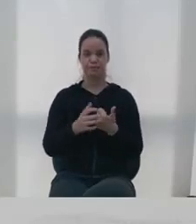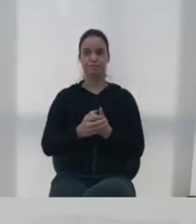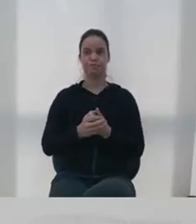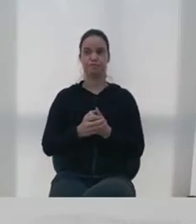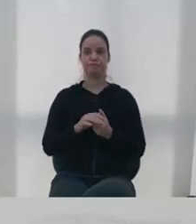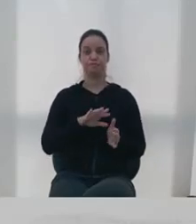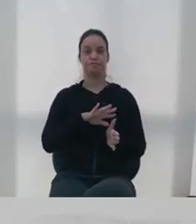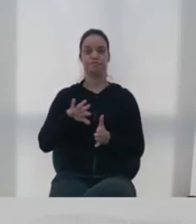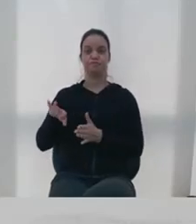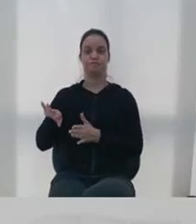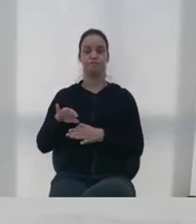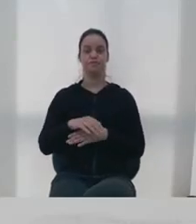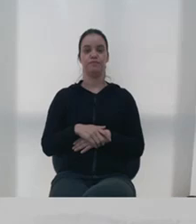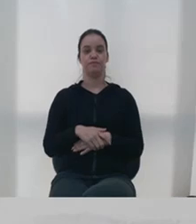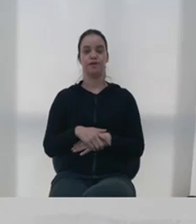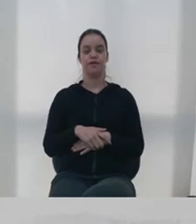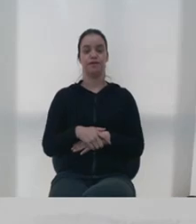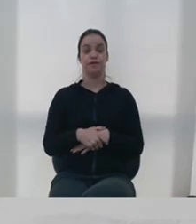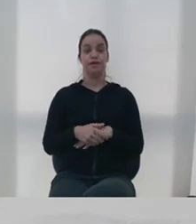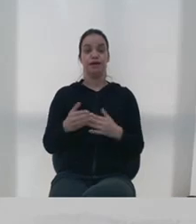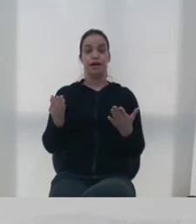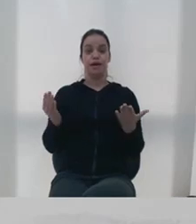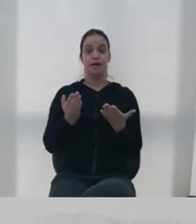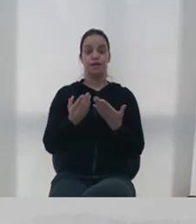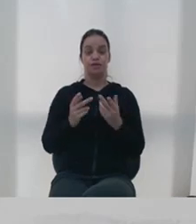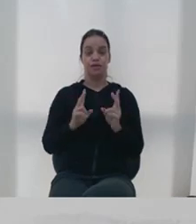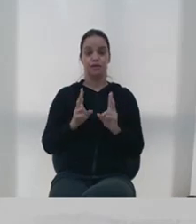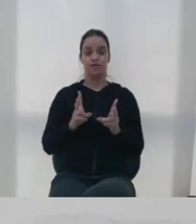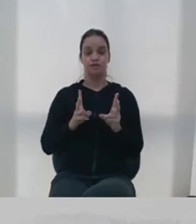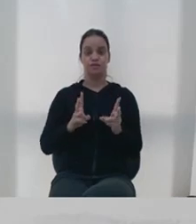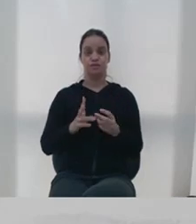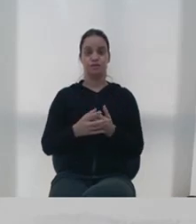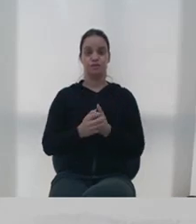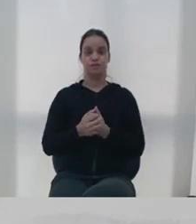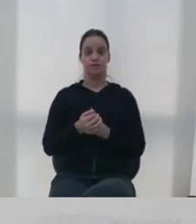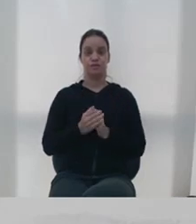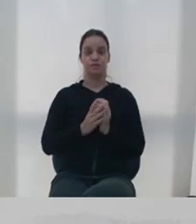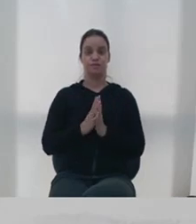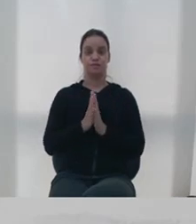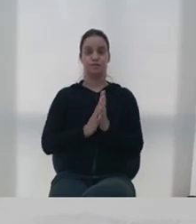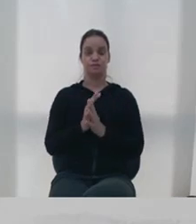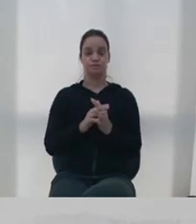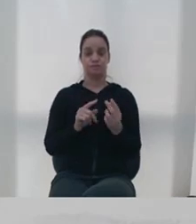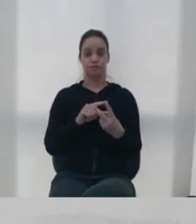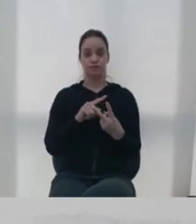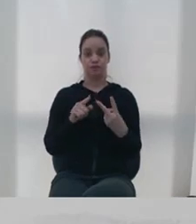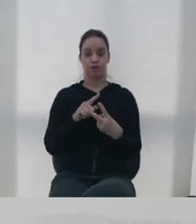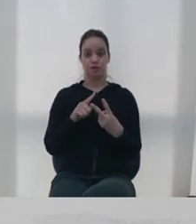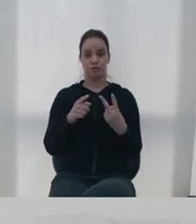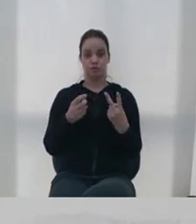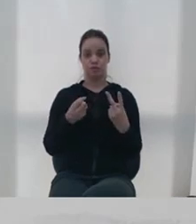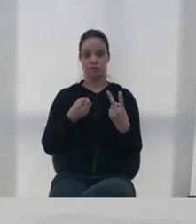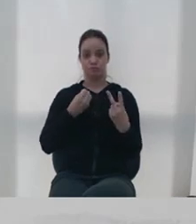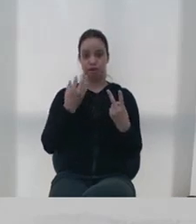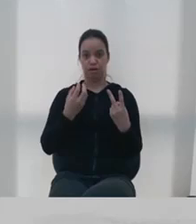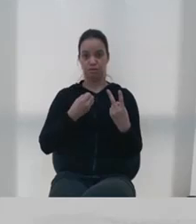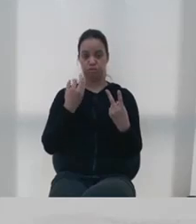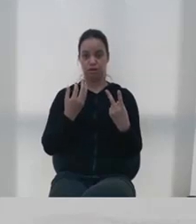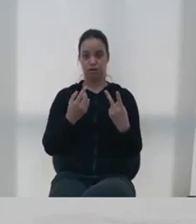Passando pelos próximos inscritos, nós temos agora 2 outras manifestações,